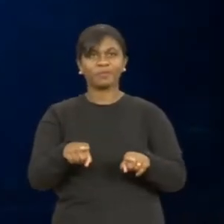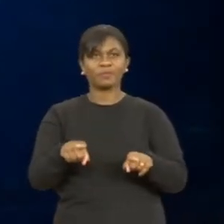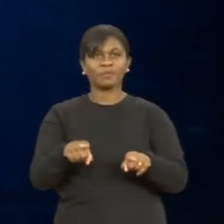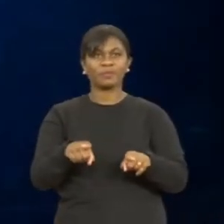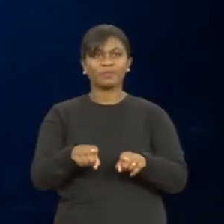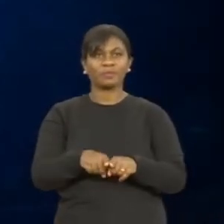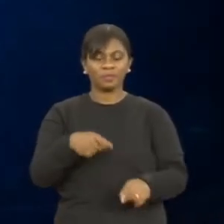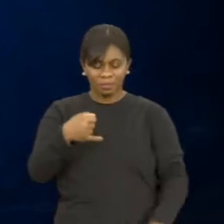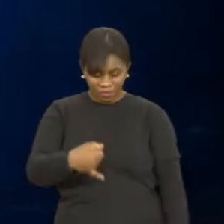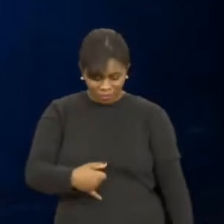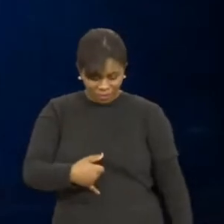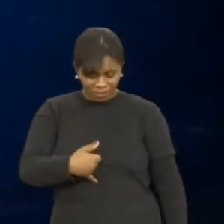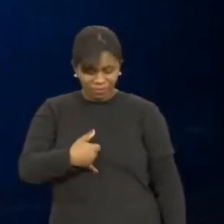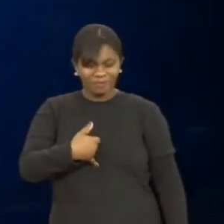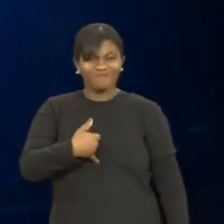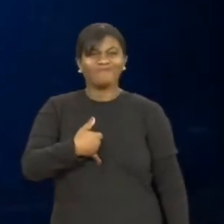orgulho